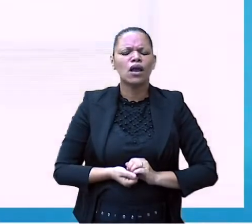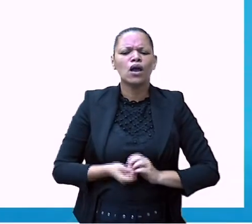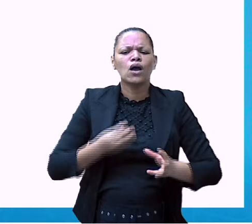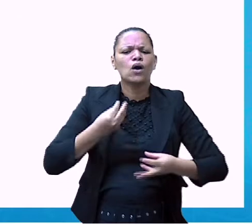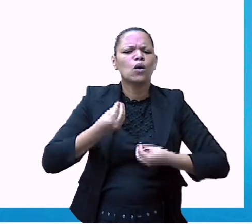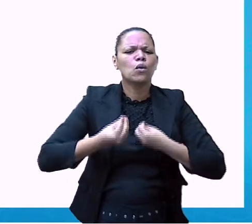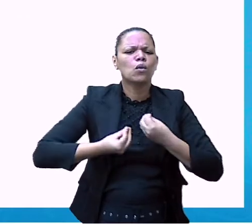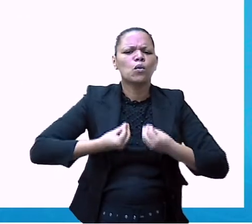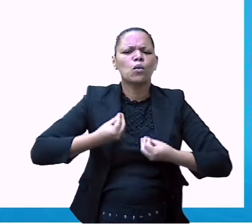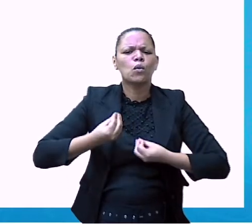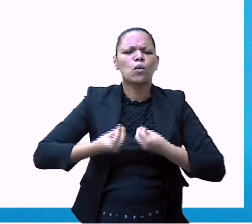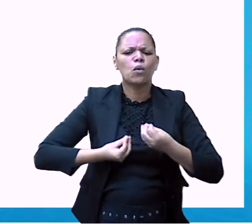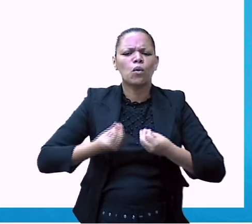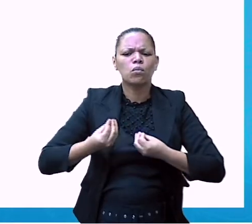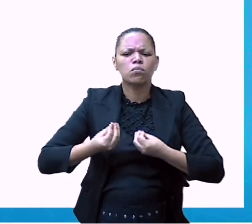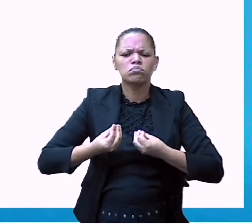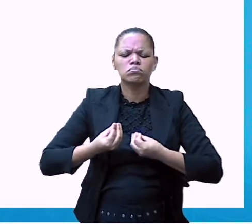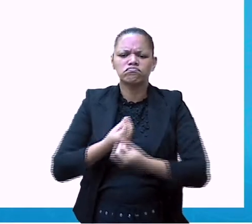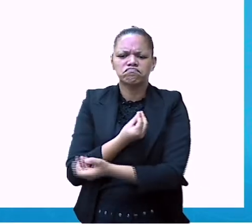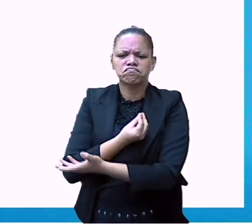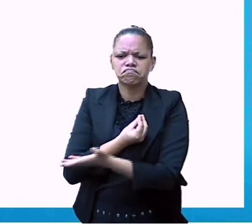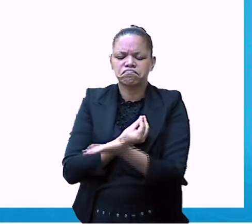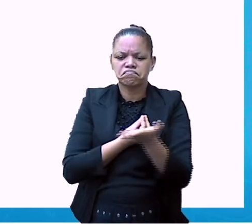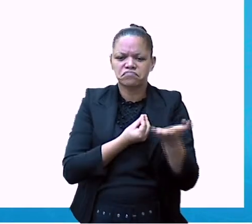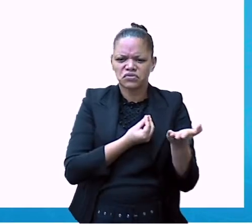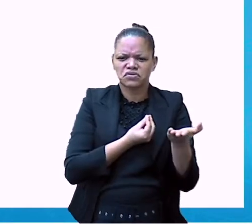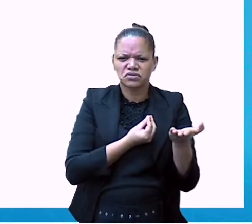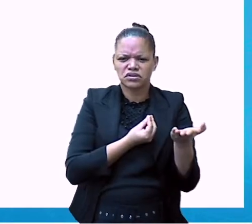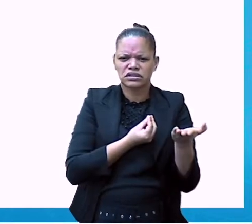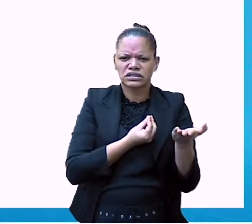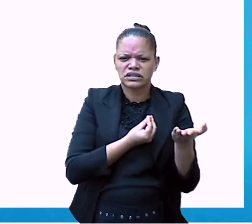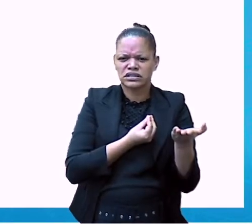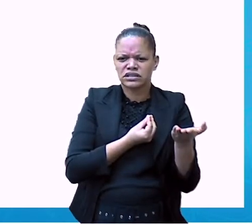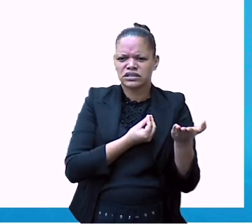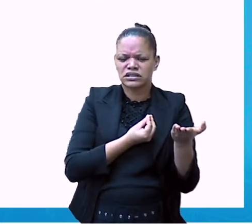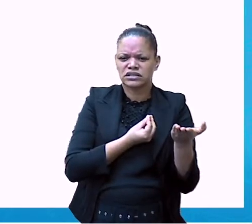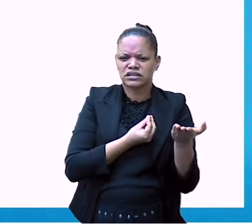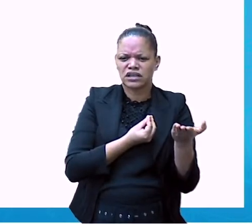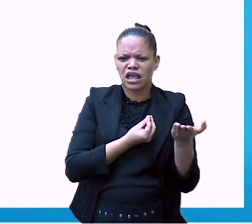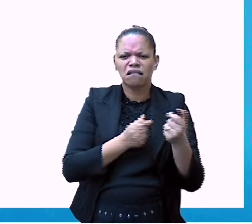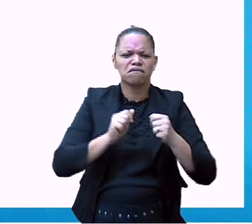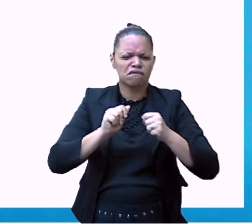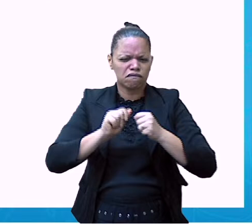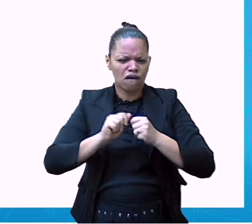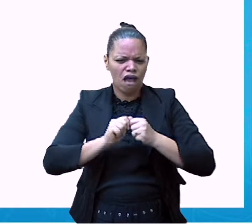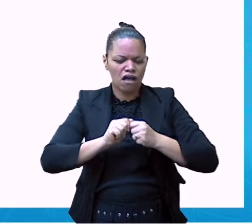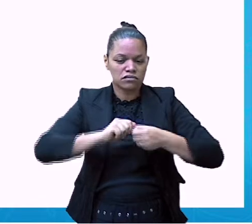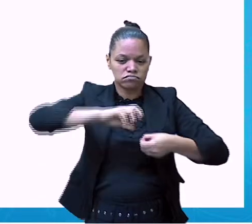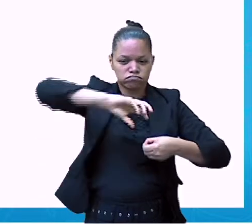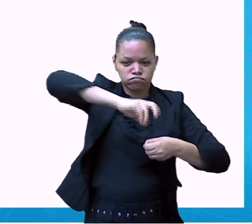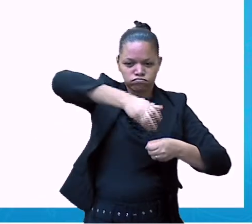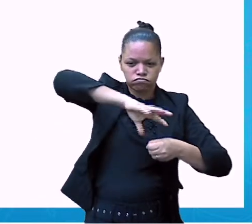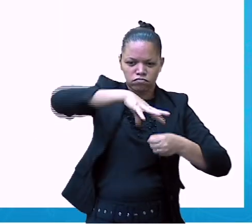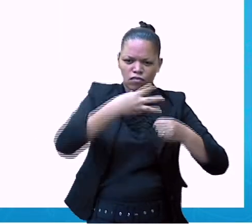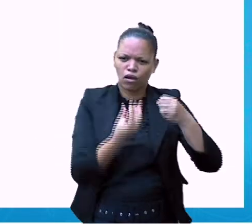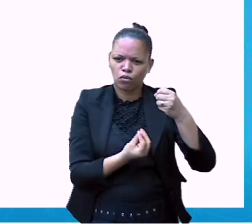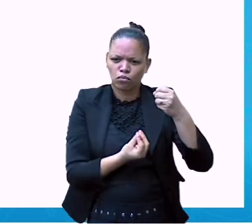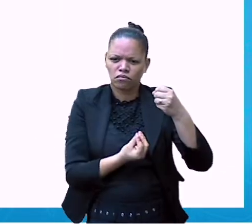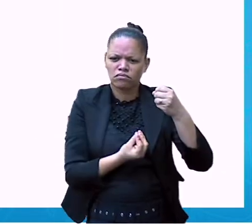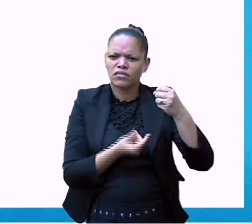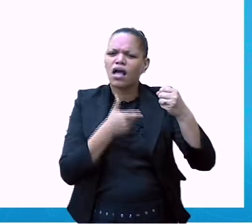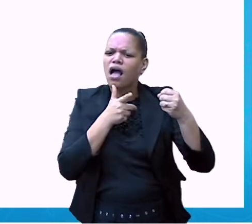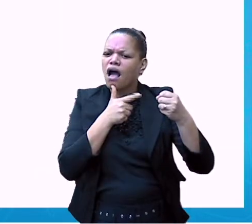suas maneiras de fazer a economia da água? Resposta pessoal.